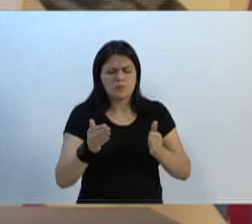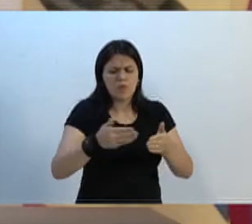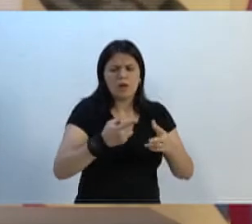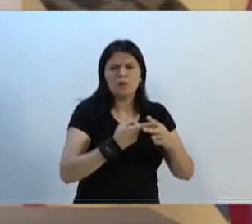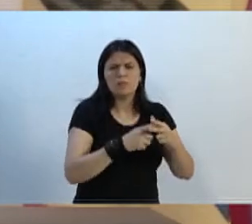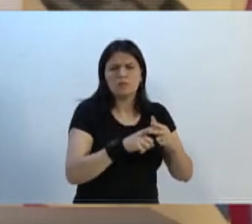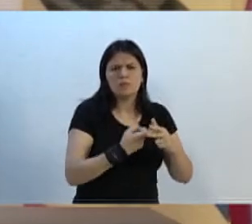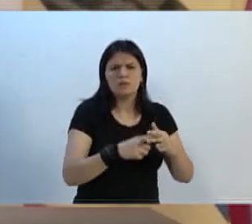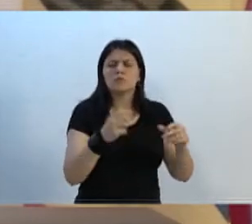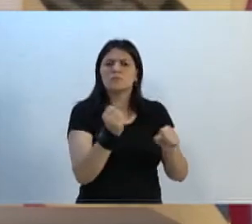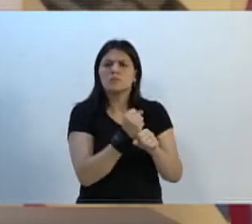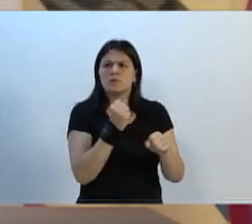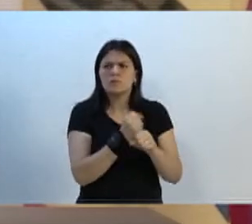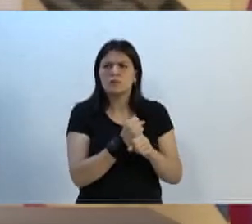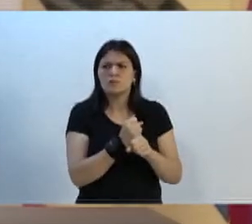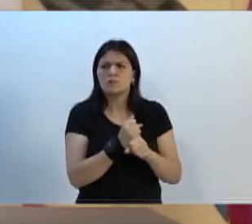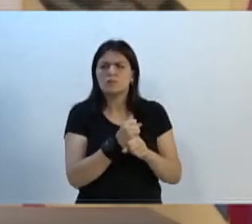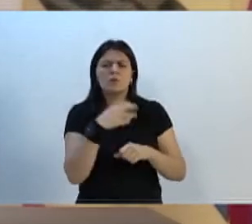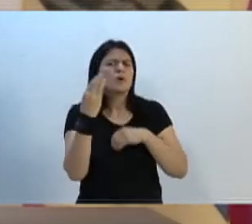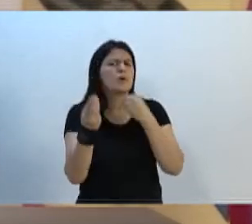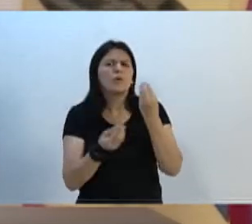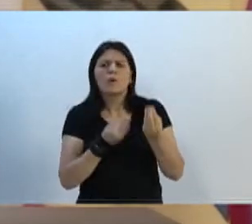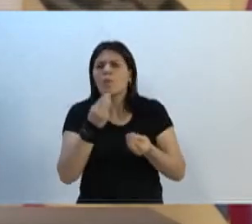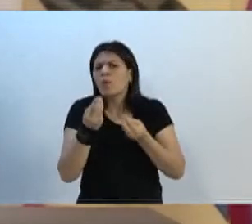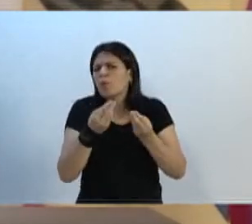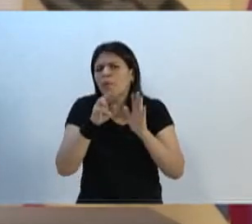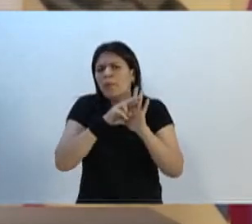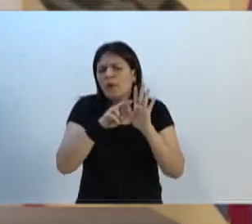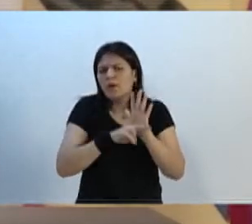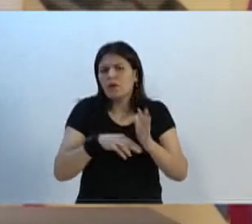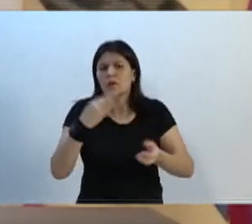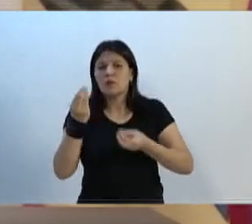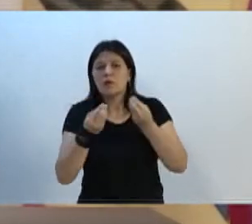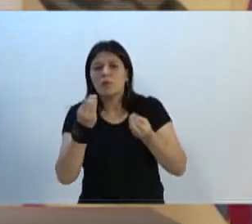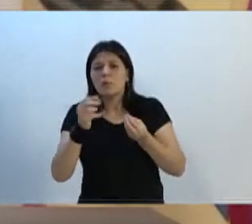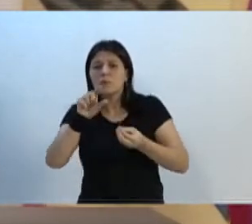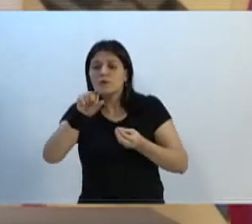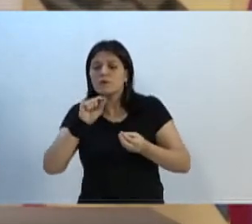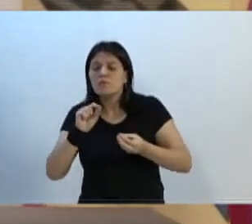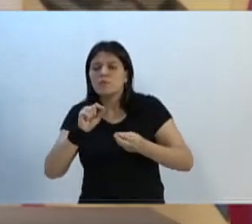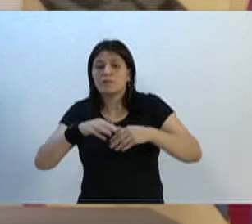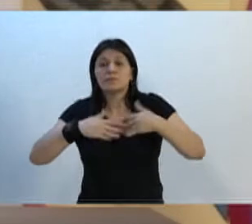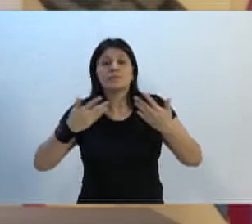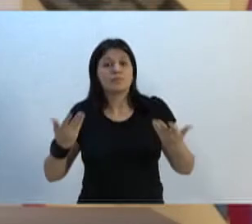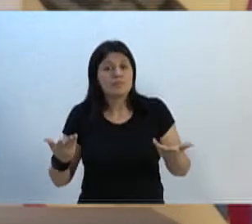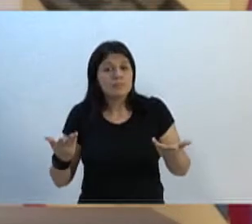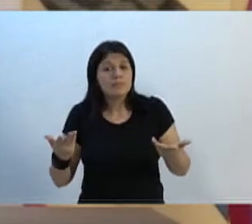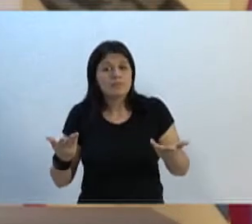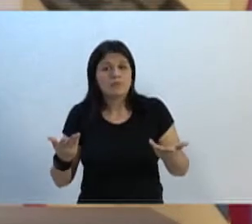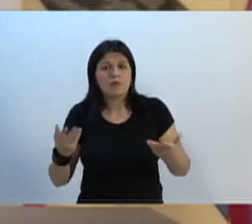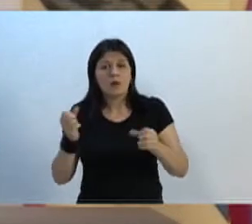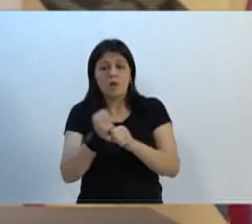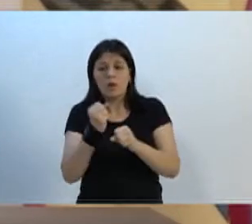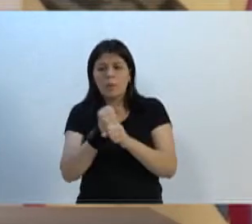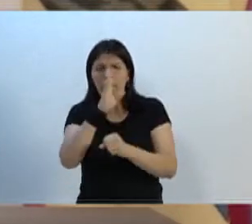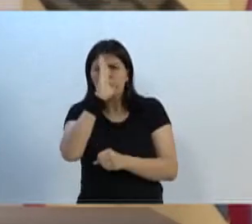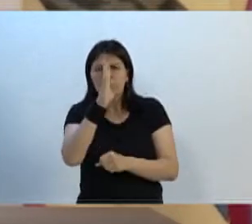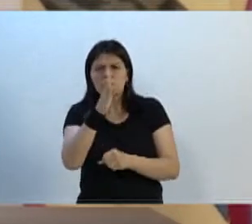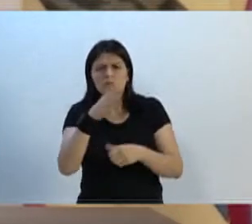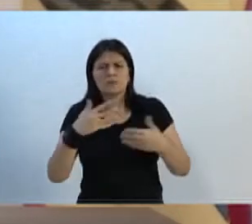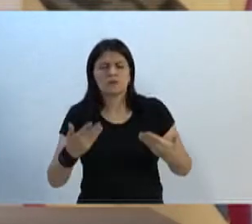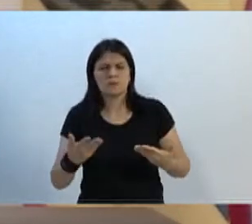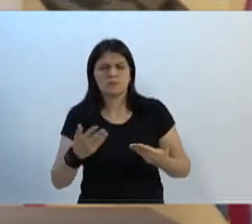manutenção e obras como são definidos como são decididos escolhidos selecionados Quais são as obras prioritárias